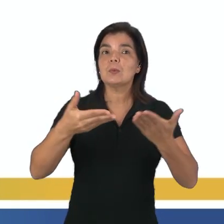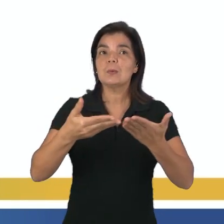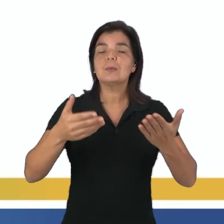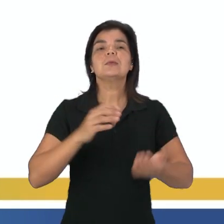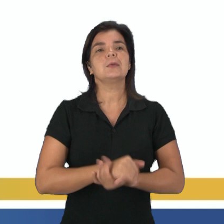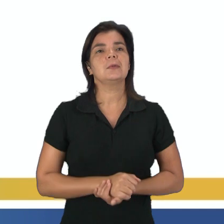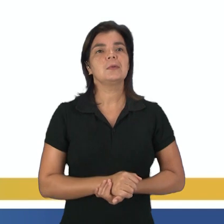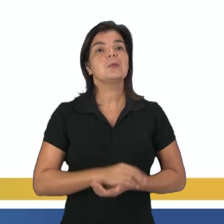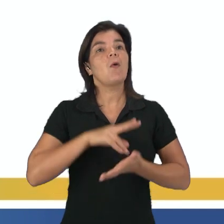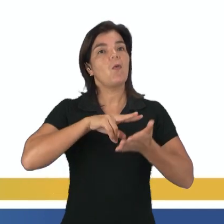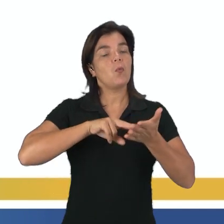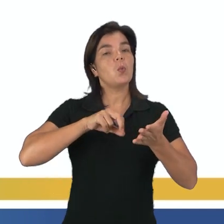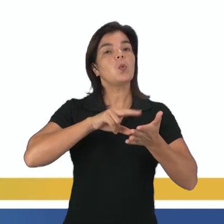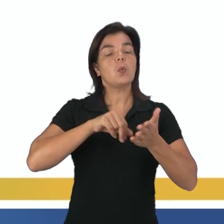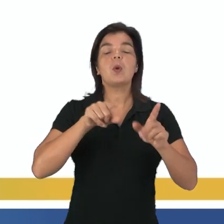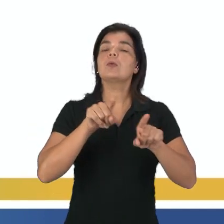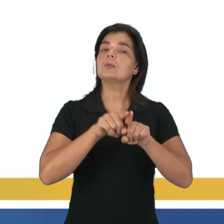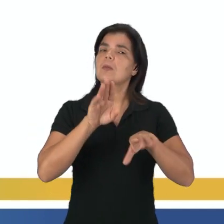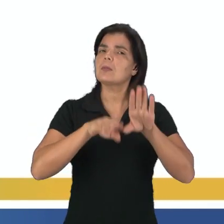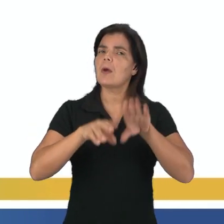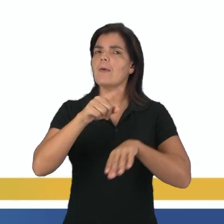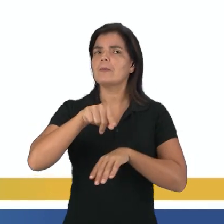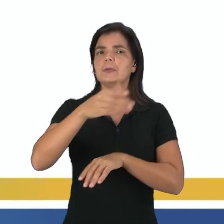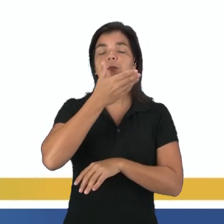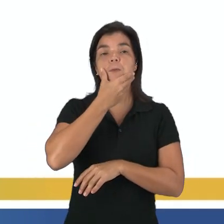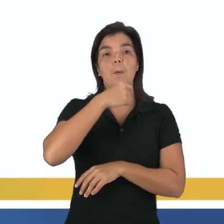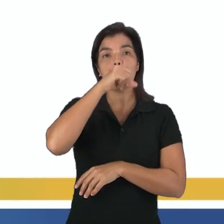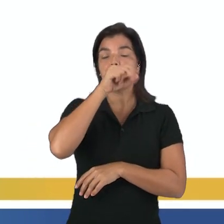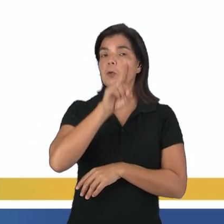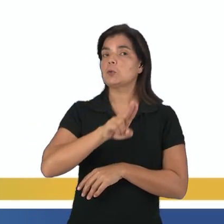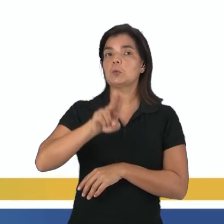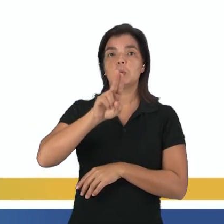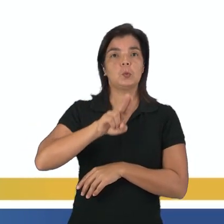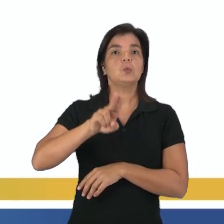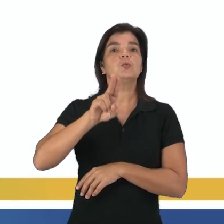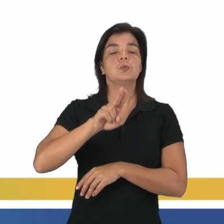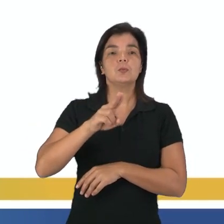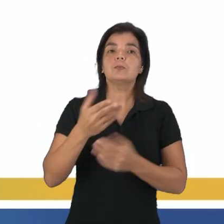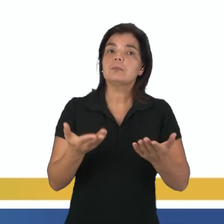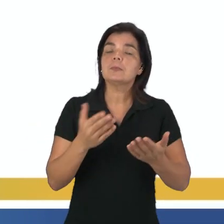hoje são vocabulários que talvez os seus pais não utilizavam